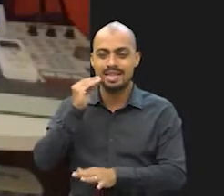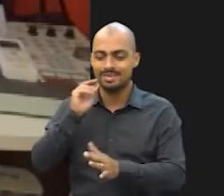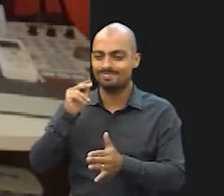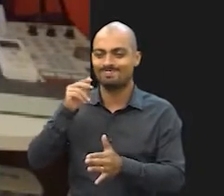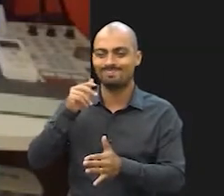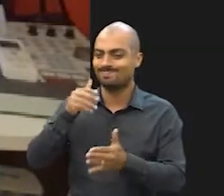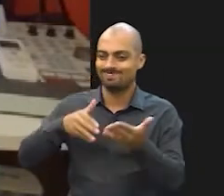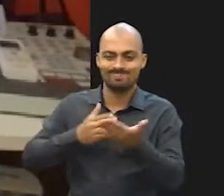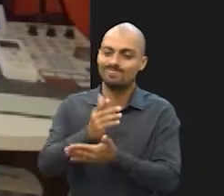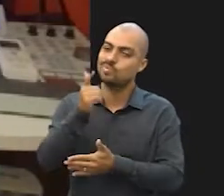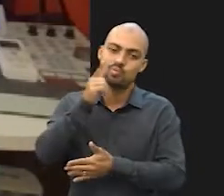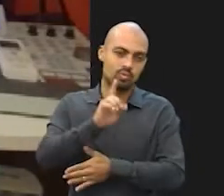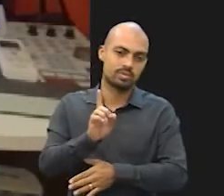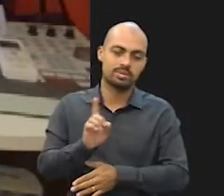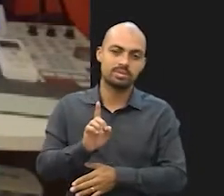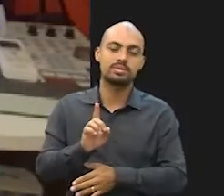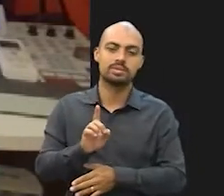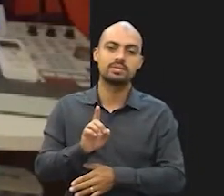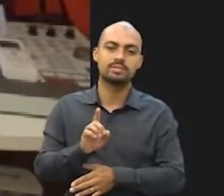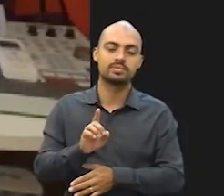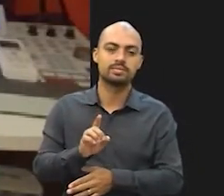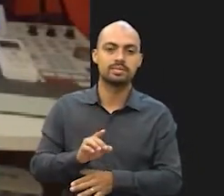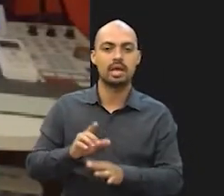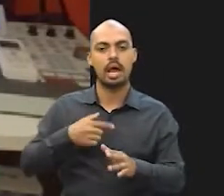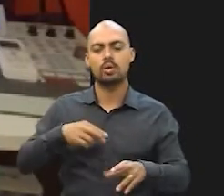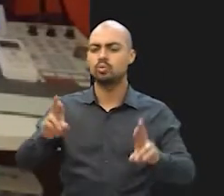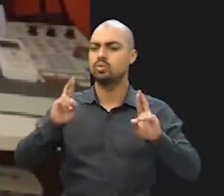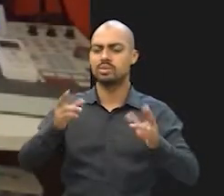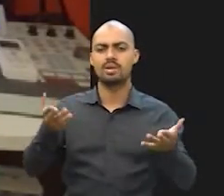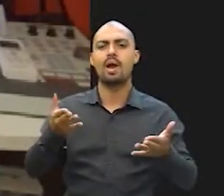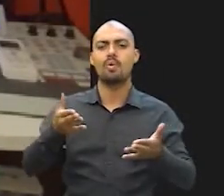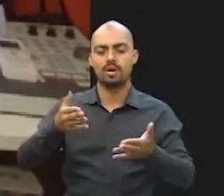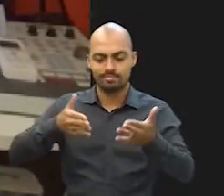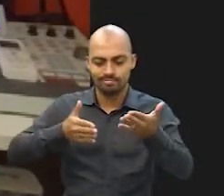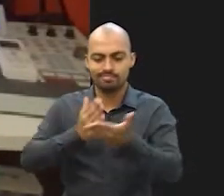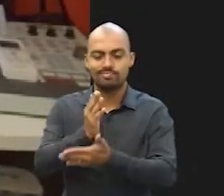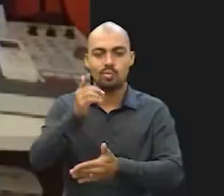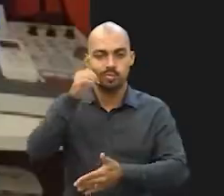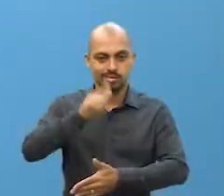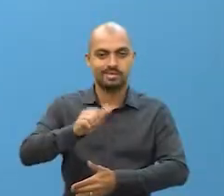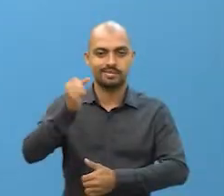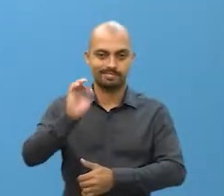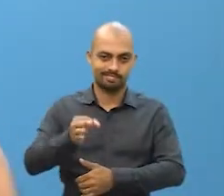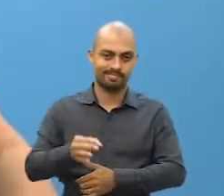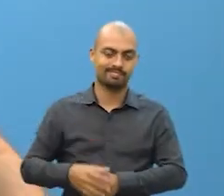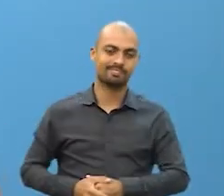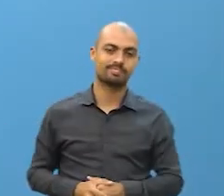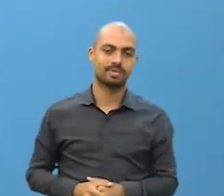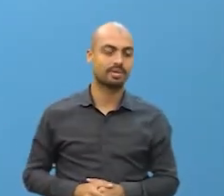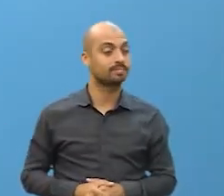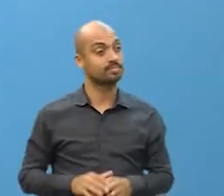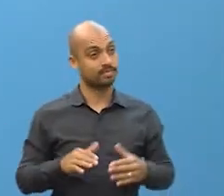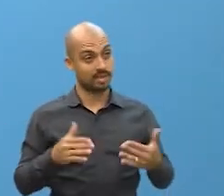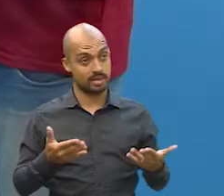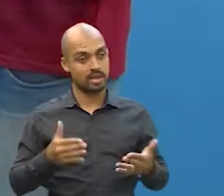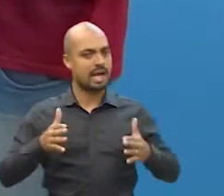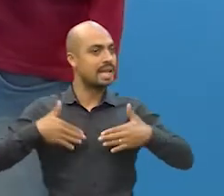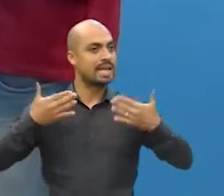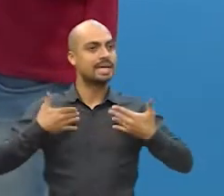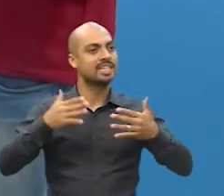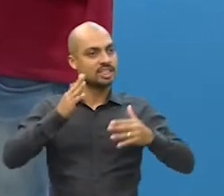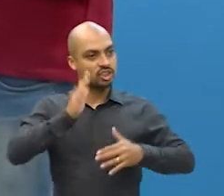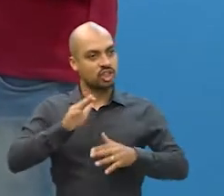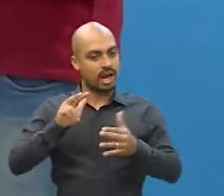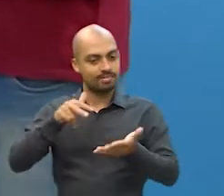conseguimos também naquela ocasião. Estamos torcendo agora para que venha alguma coisa, né? É, isso aí, mas também só a alegria